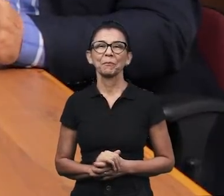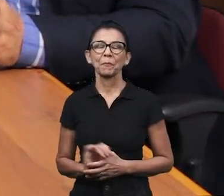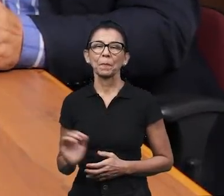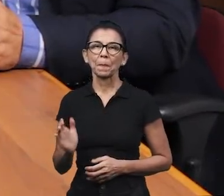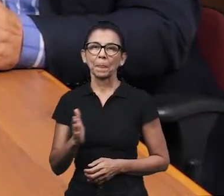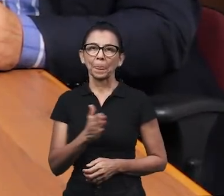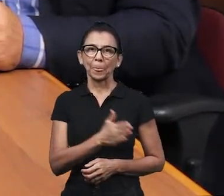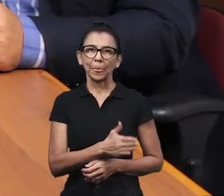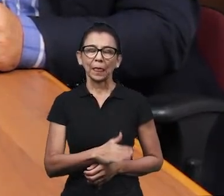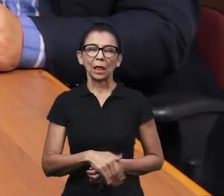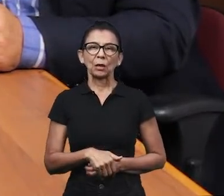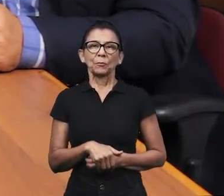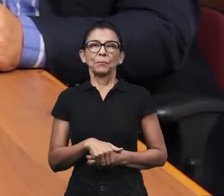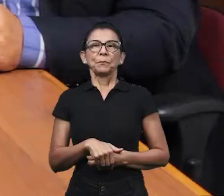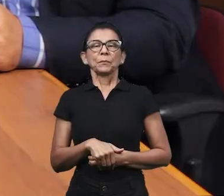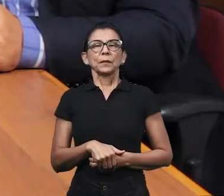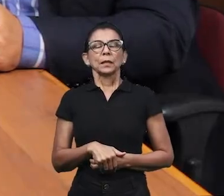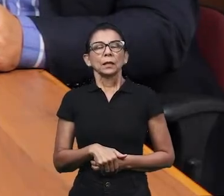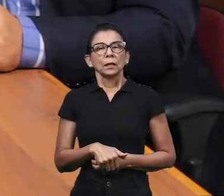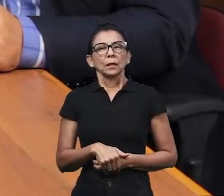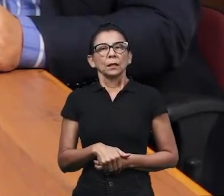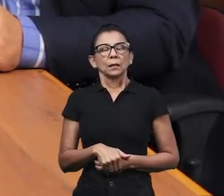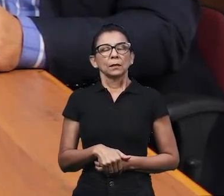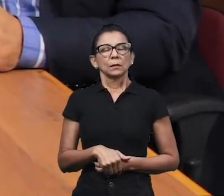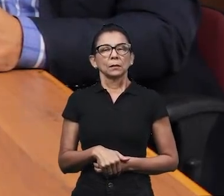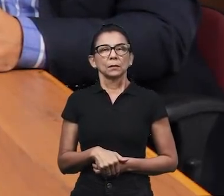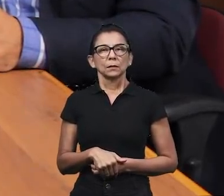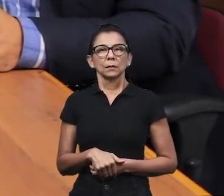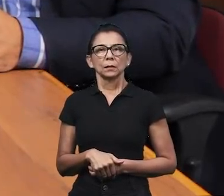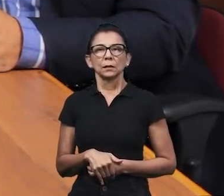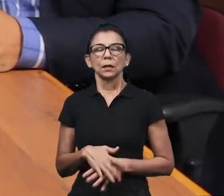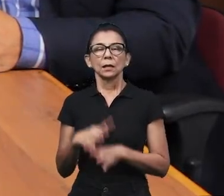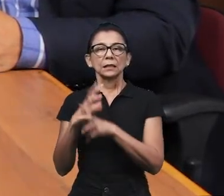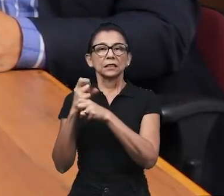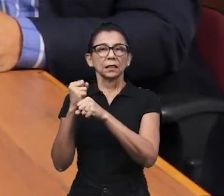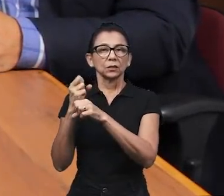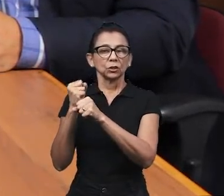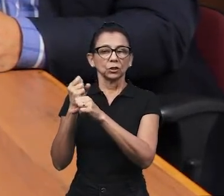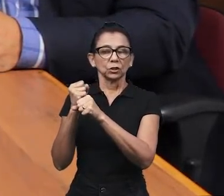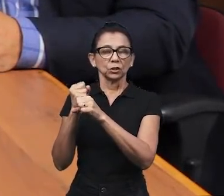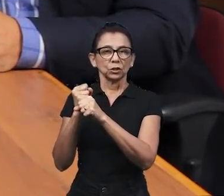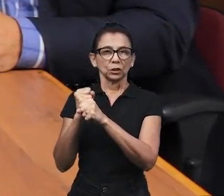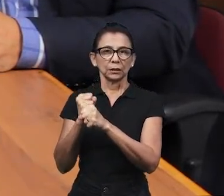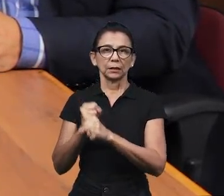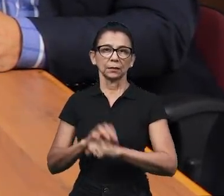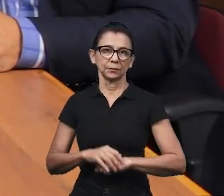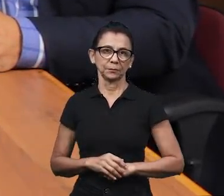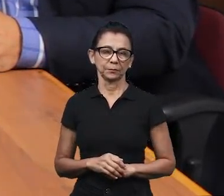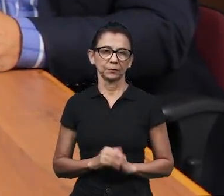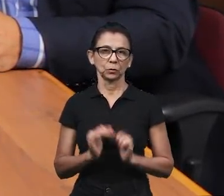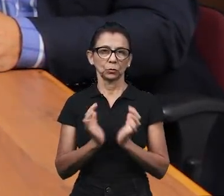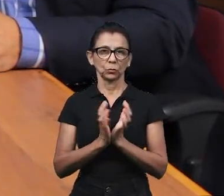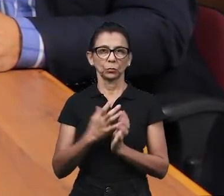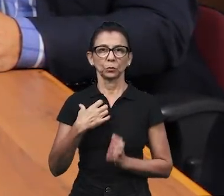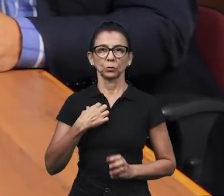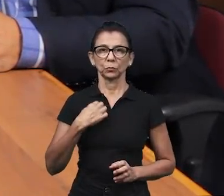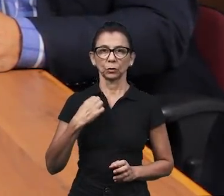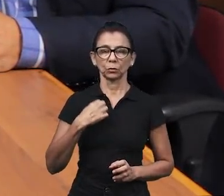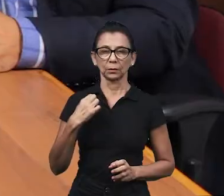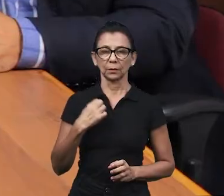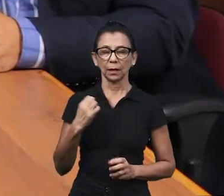98,5%, para usar um dado estatístico, dos voluntários informaram que o motivo do seu voluntariado era